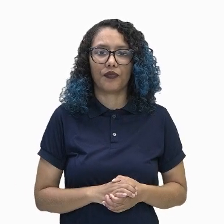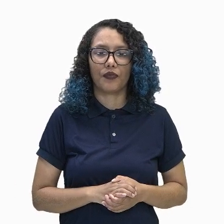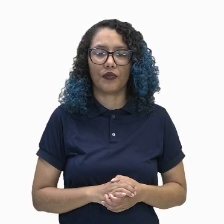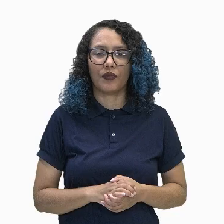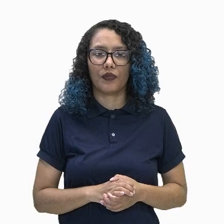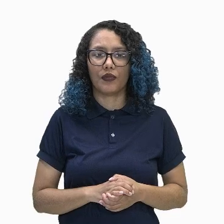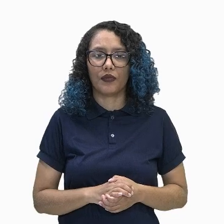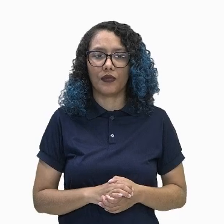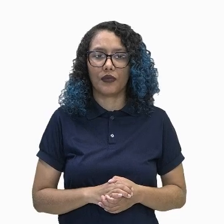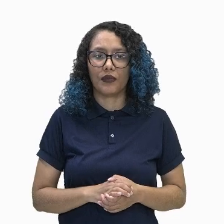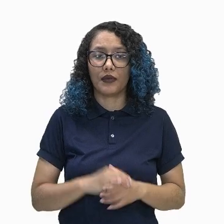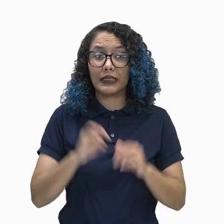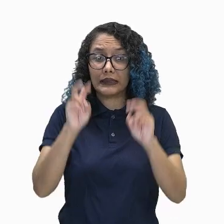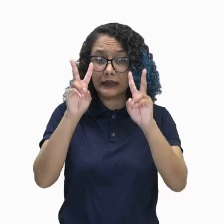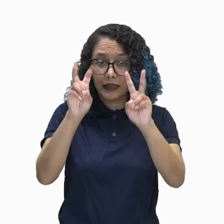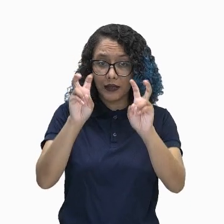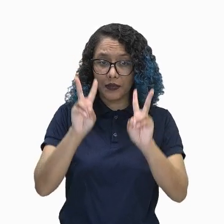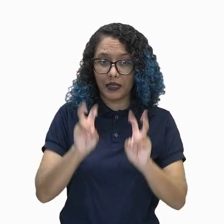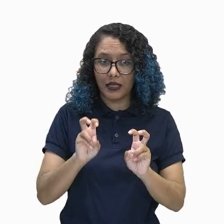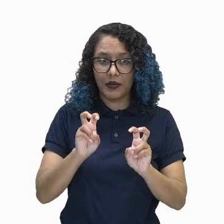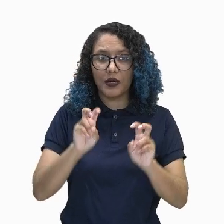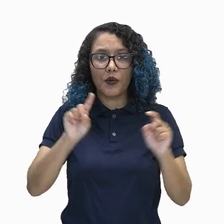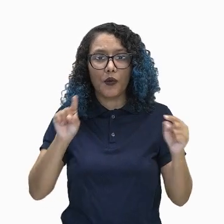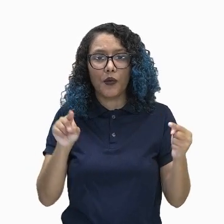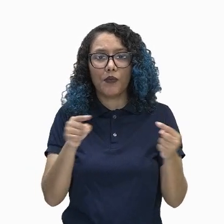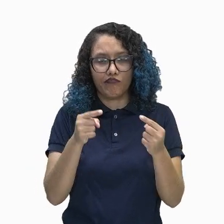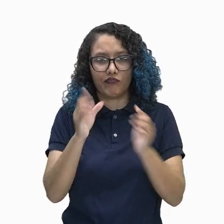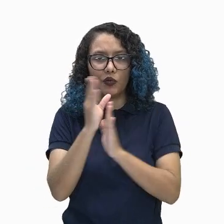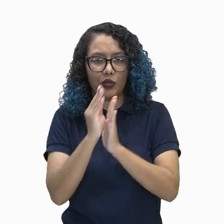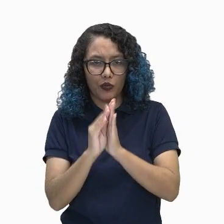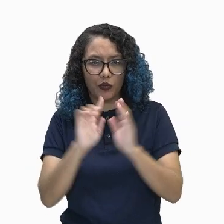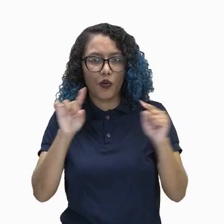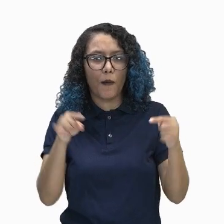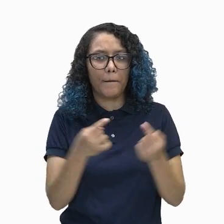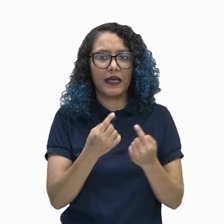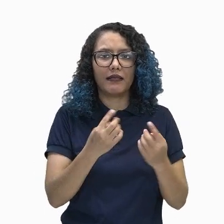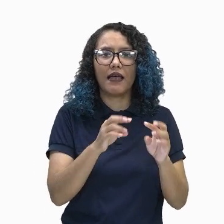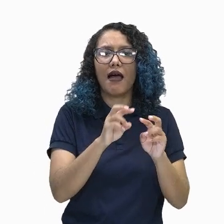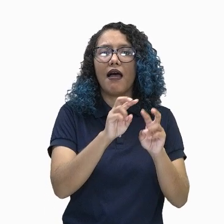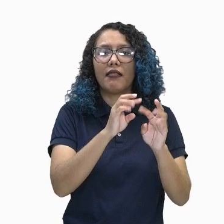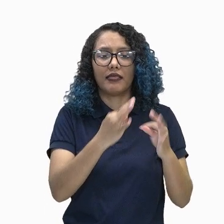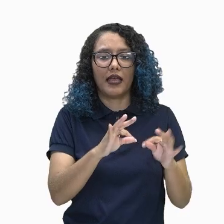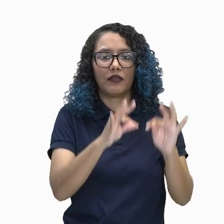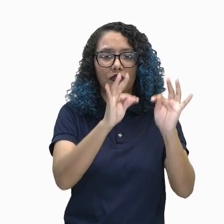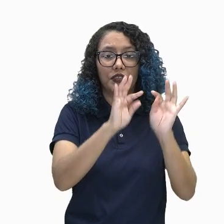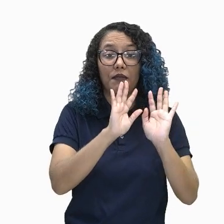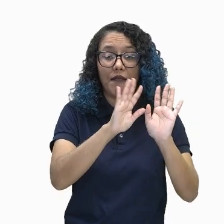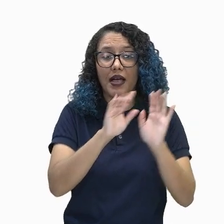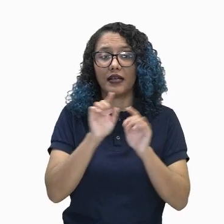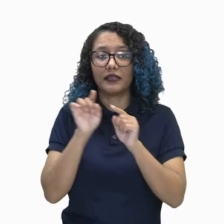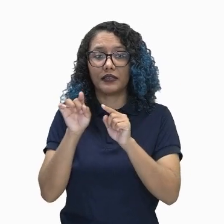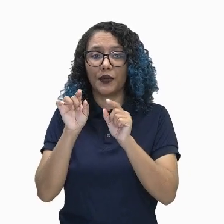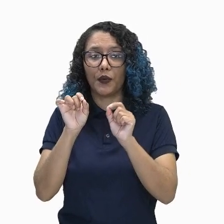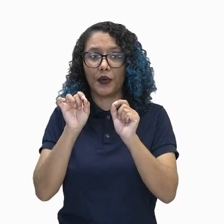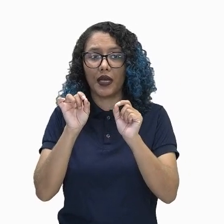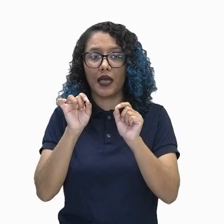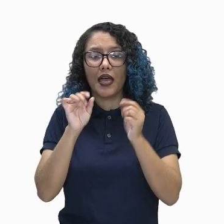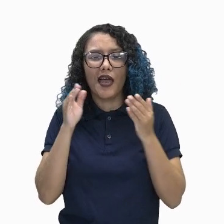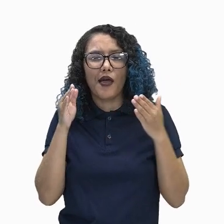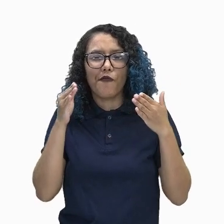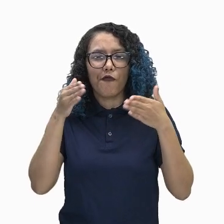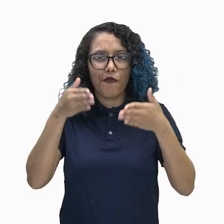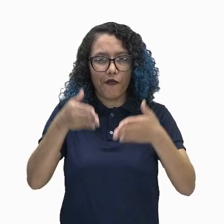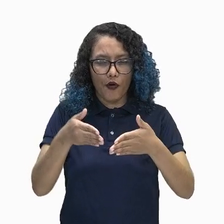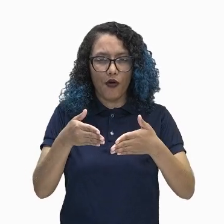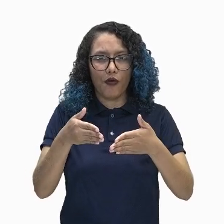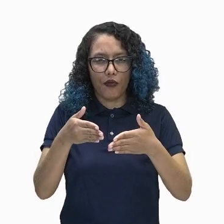todos eles se relacionam a esse tema, tecnologia, mas são recortes dos temas, são pontos específicos que